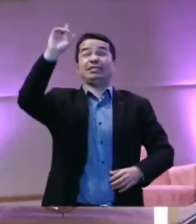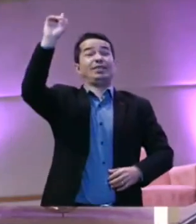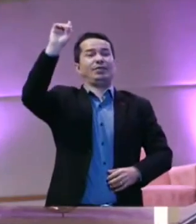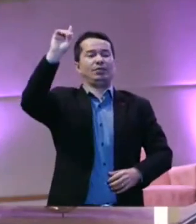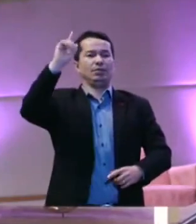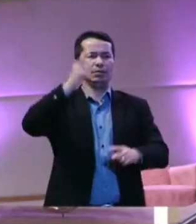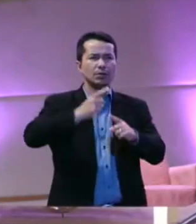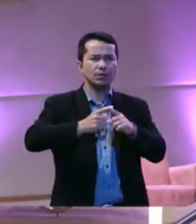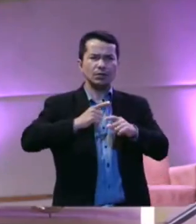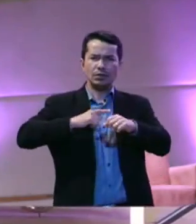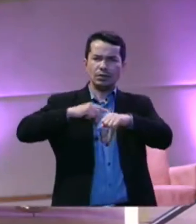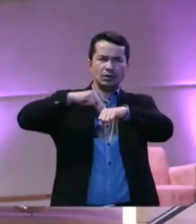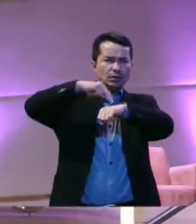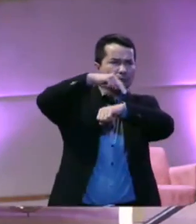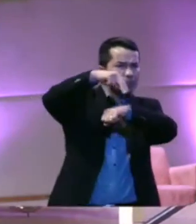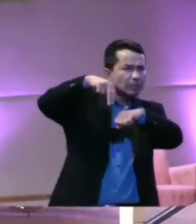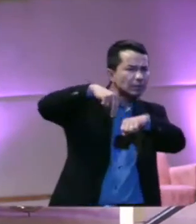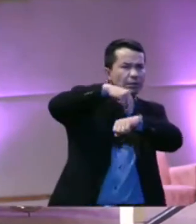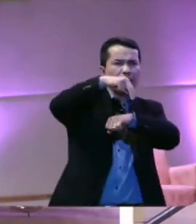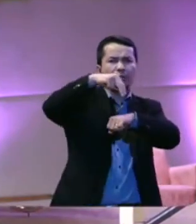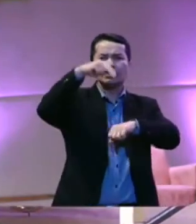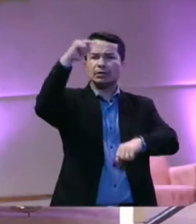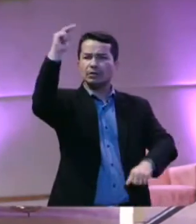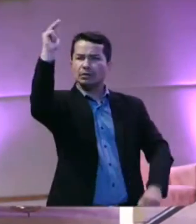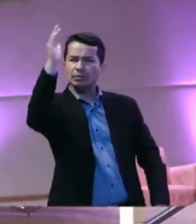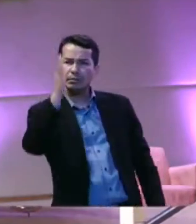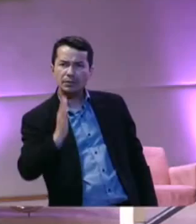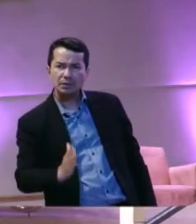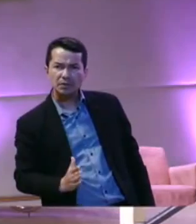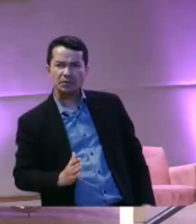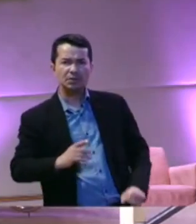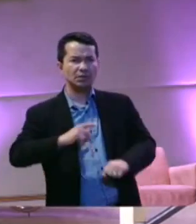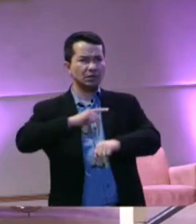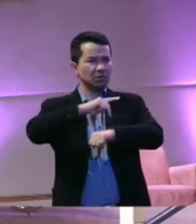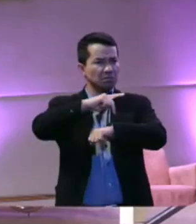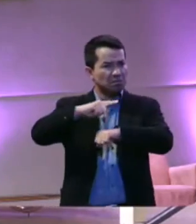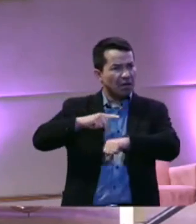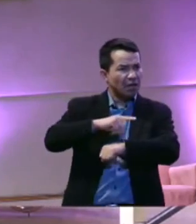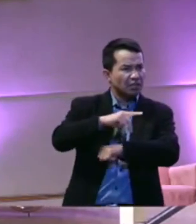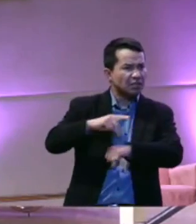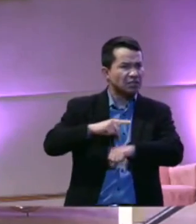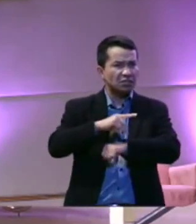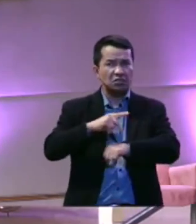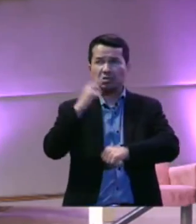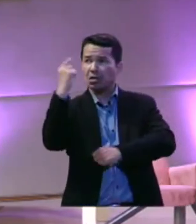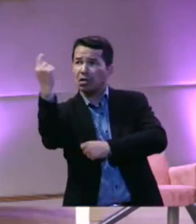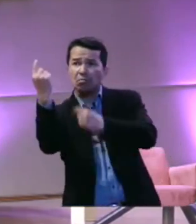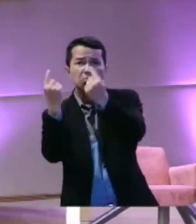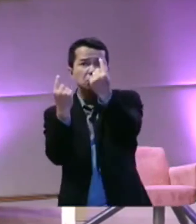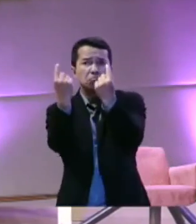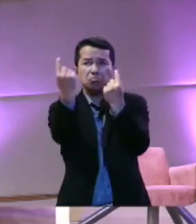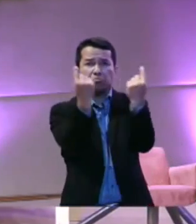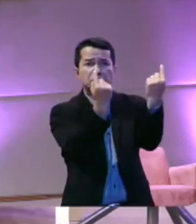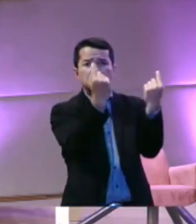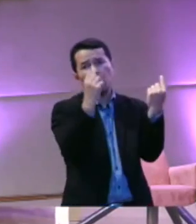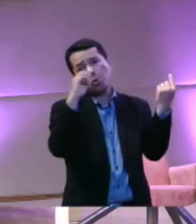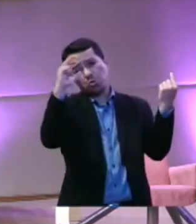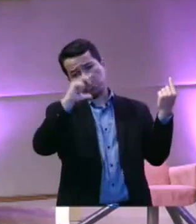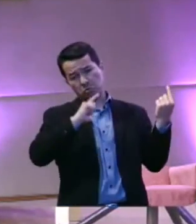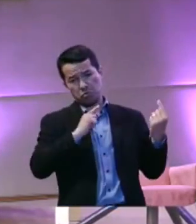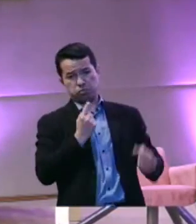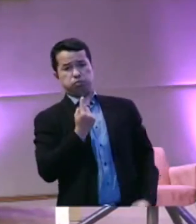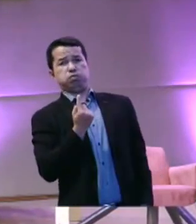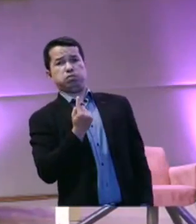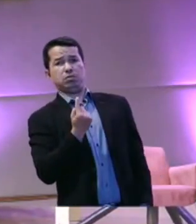numa nação, numa igreja ou numa pessoa em particular.